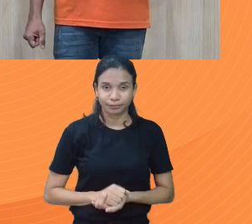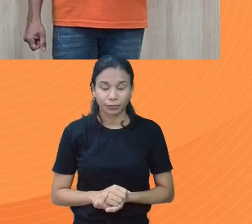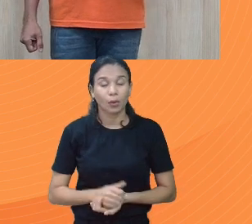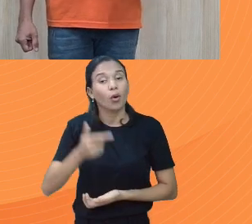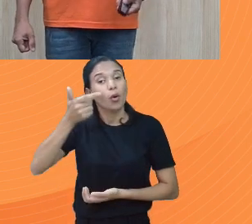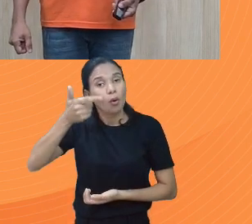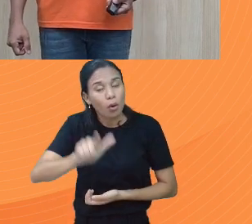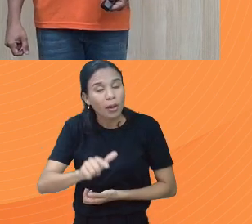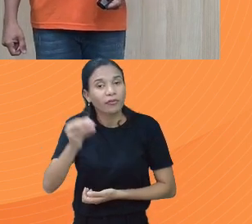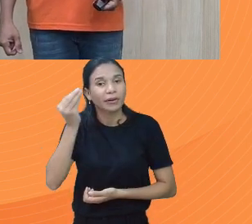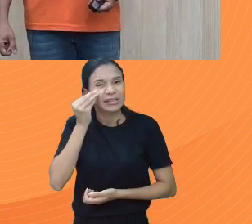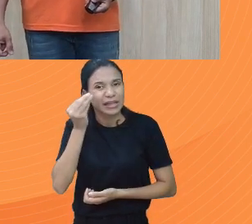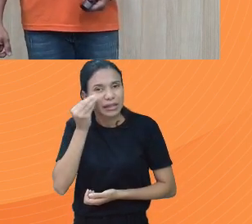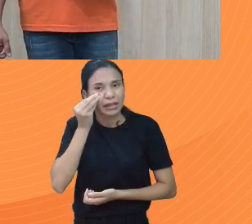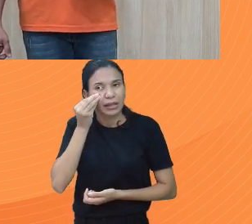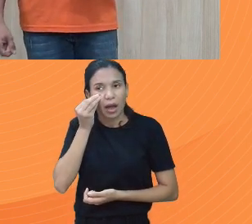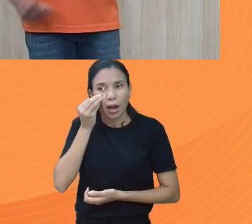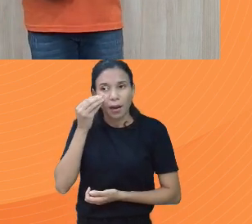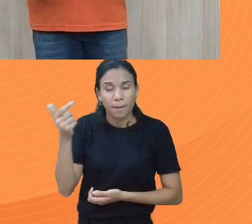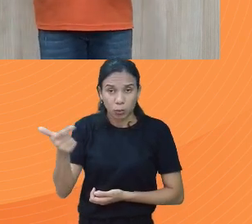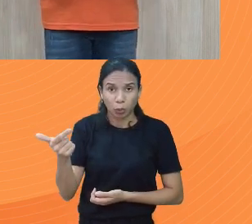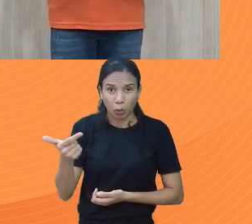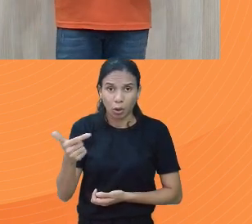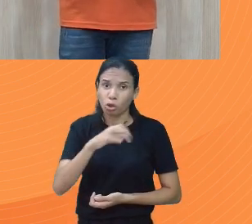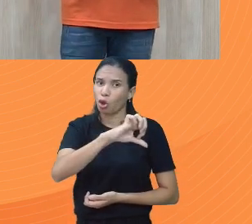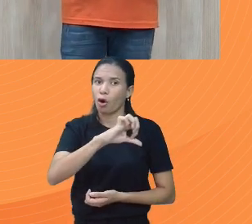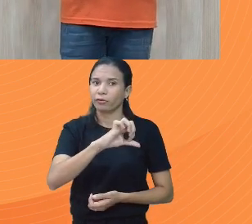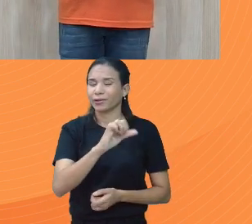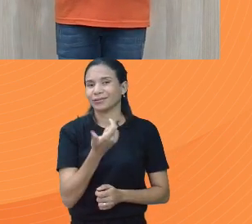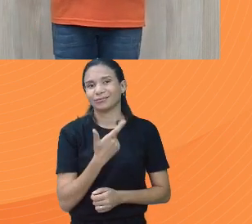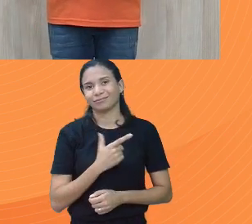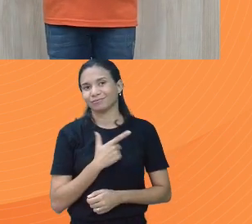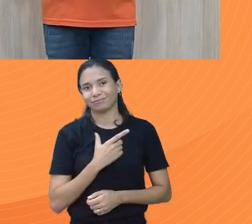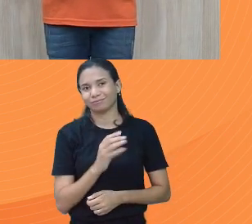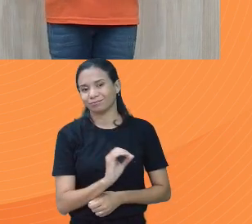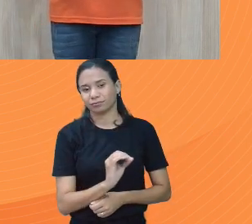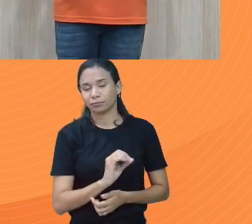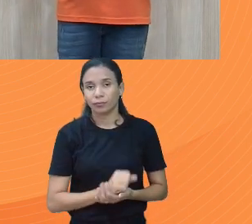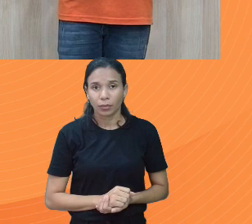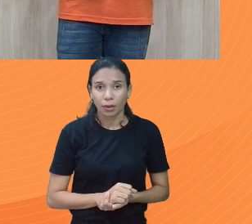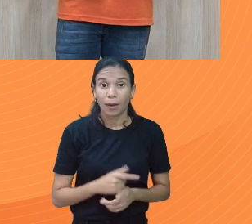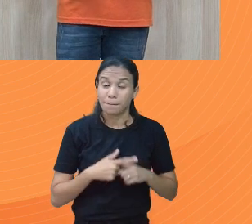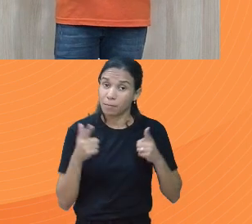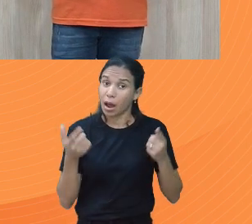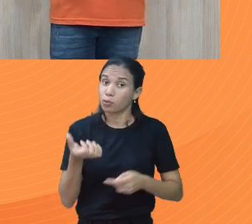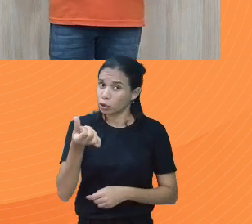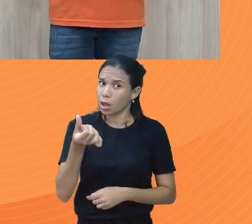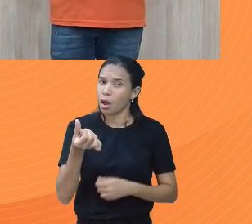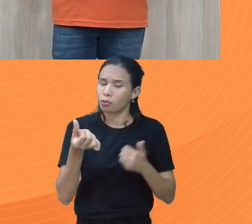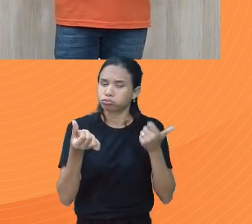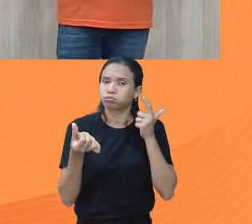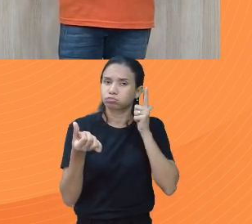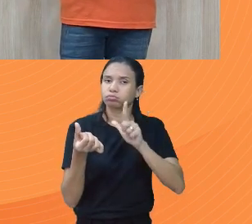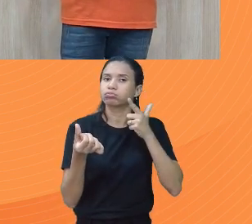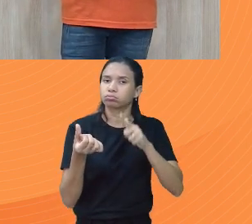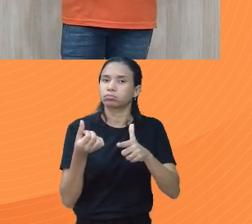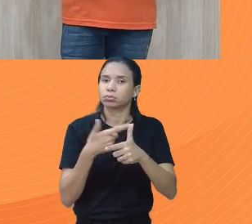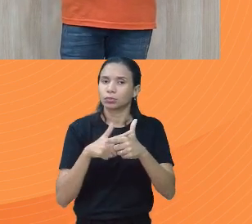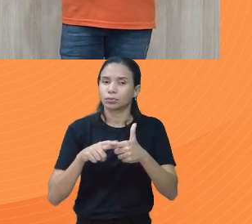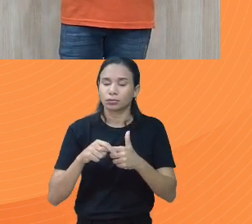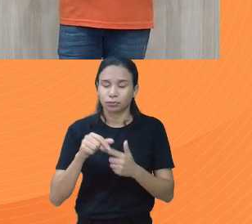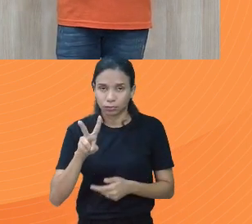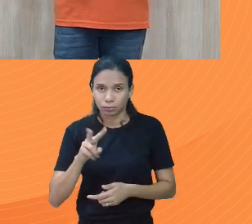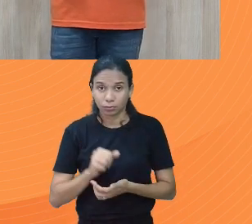vez, eu vou tentar dividir por 2. O 9 a gente já sabe que não dá para dividir por 2, mas tem o 6. O 6 dá para dividir por